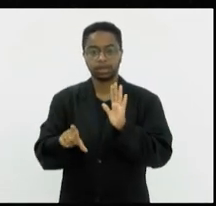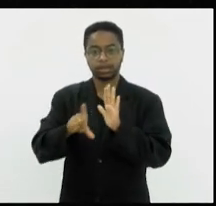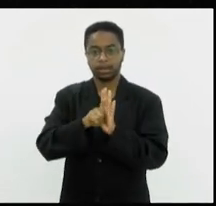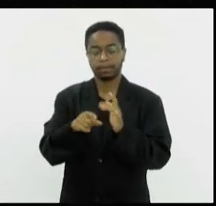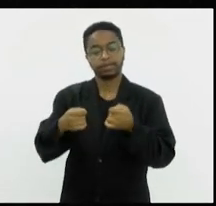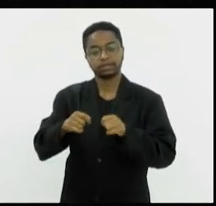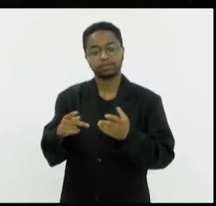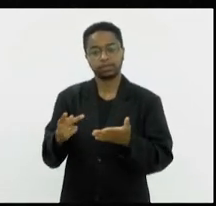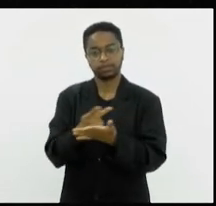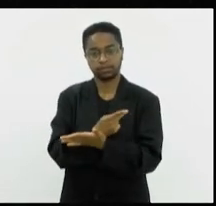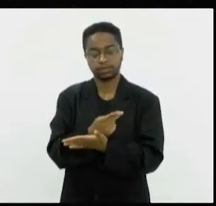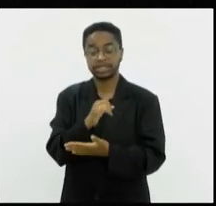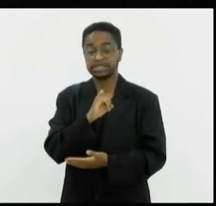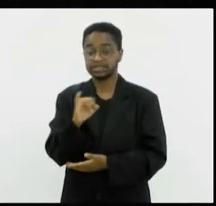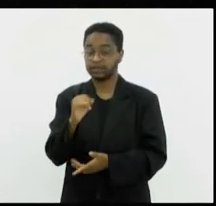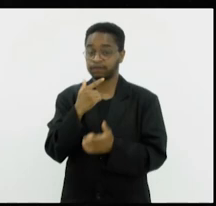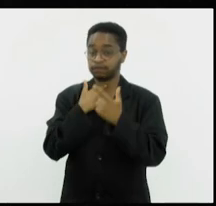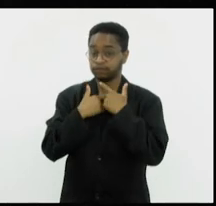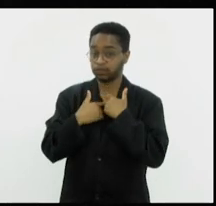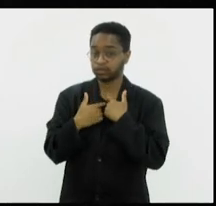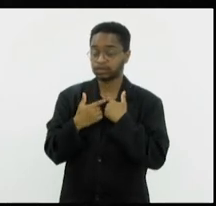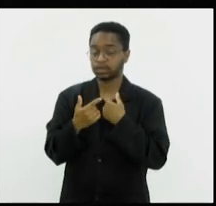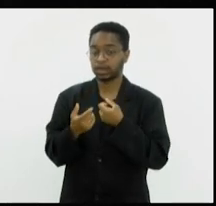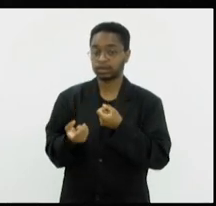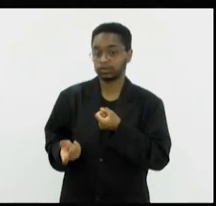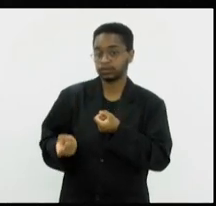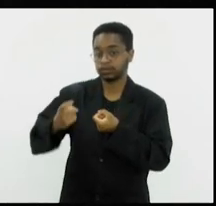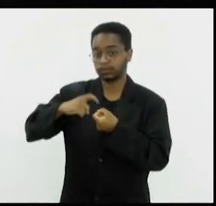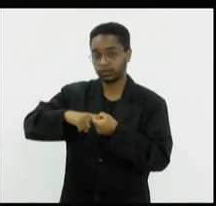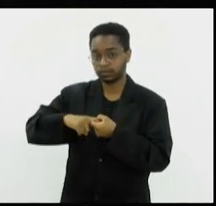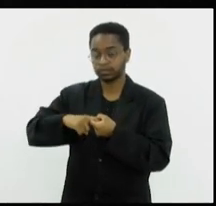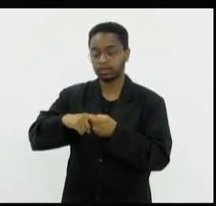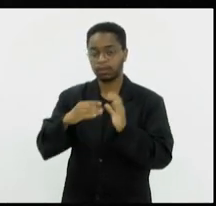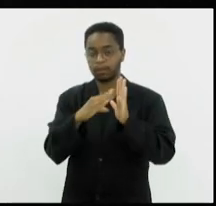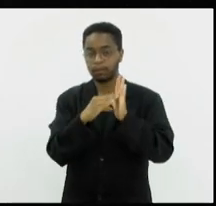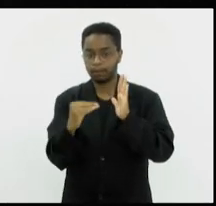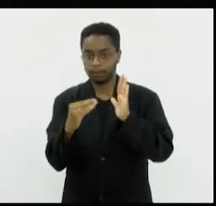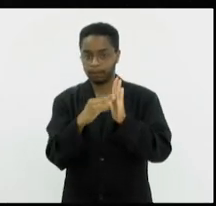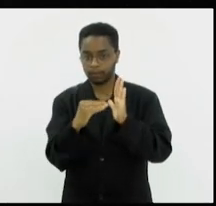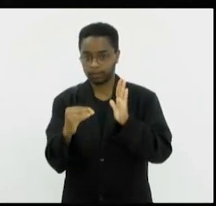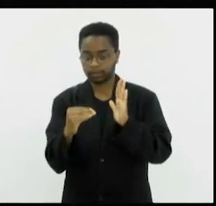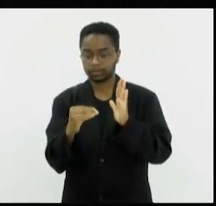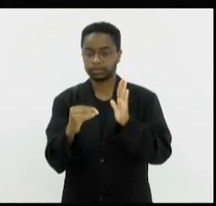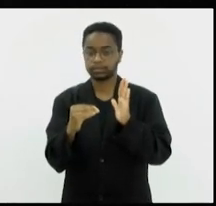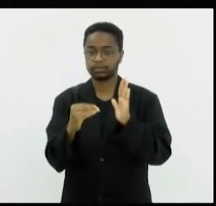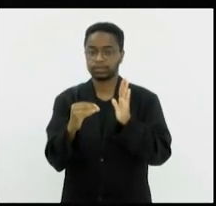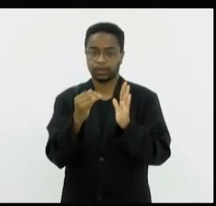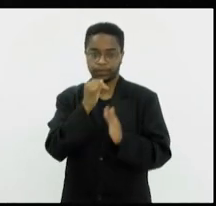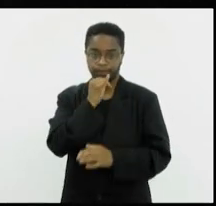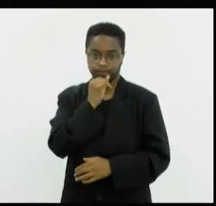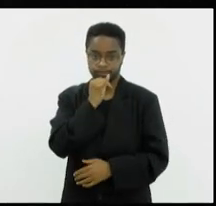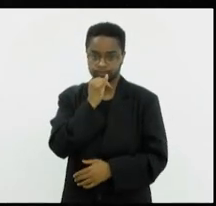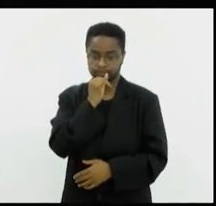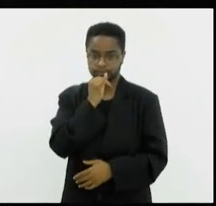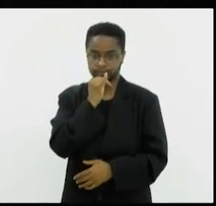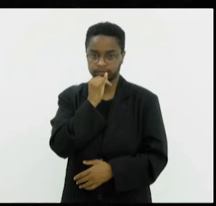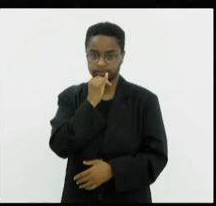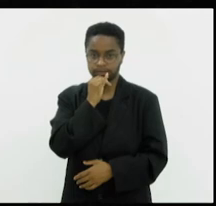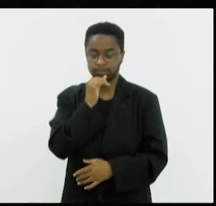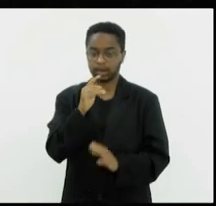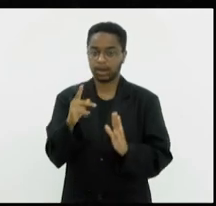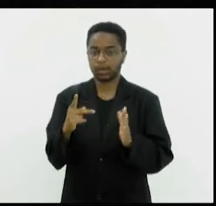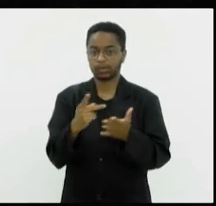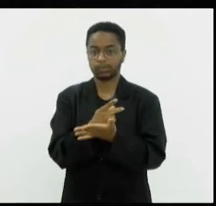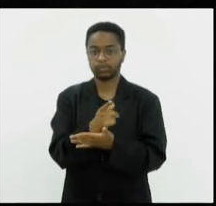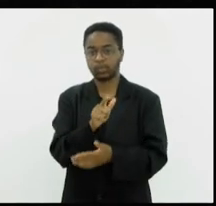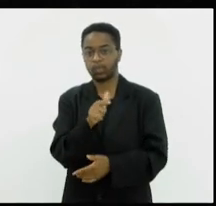fazer se ele deseja trazer de volta a modelagem que era por exemplo exercida